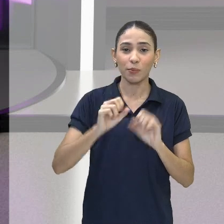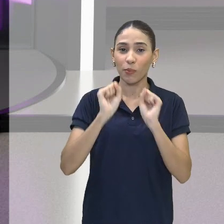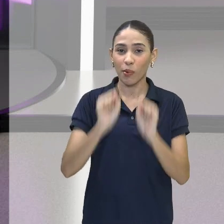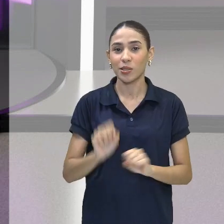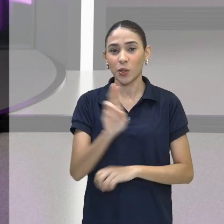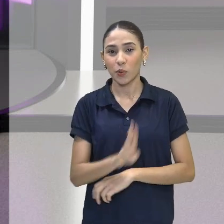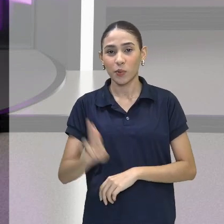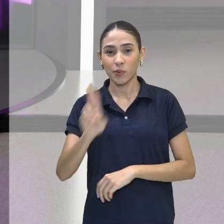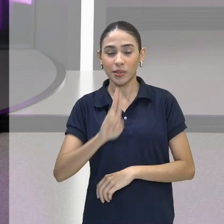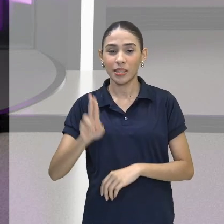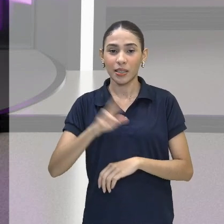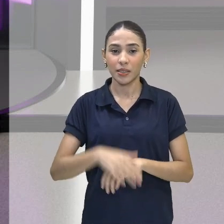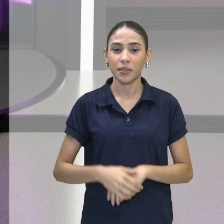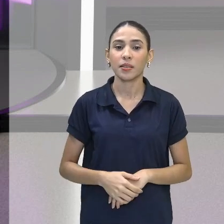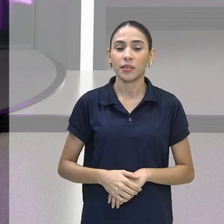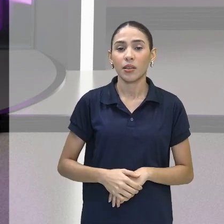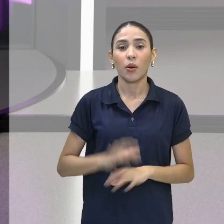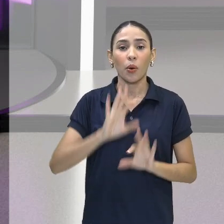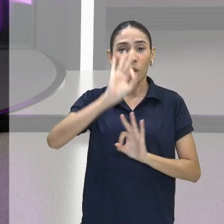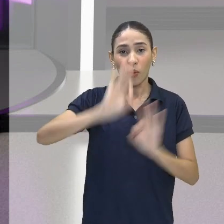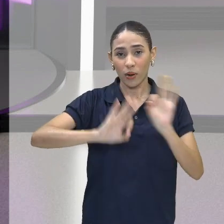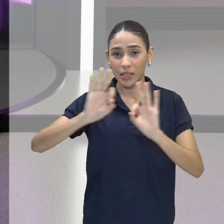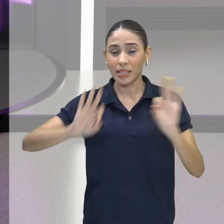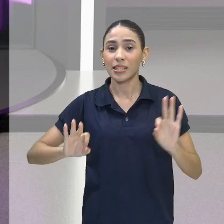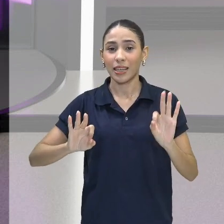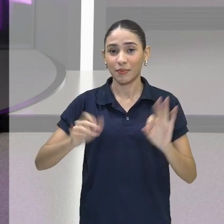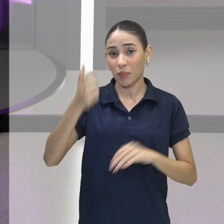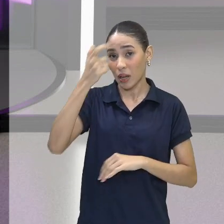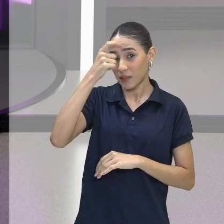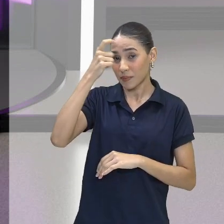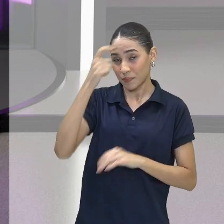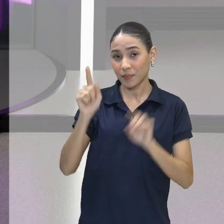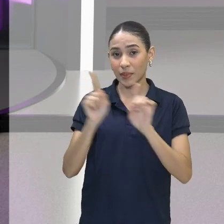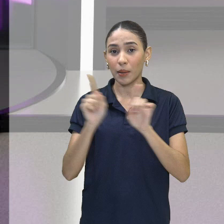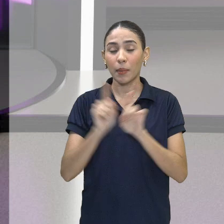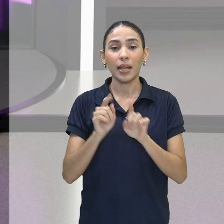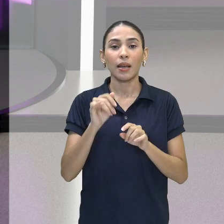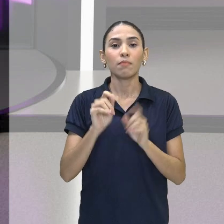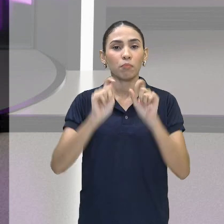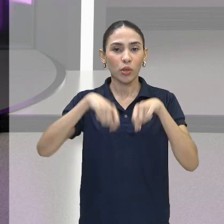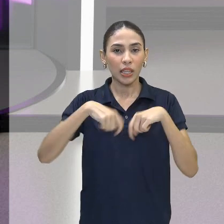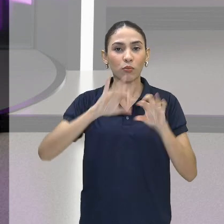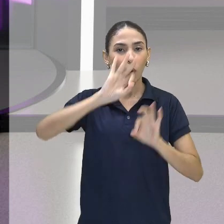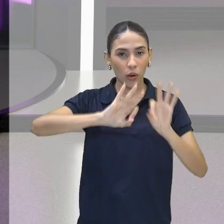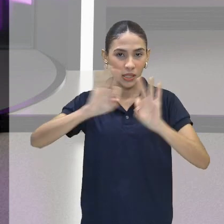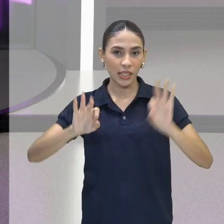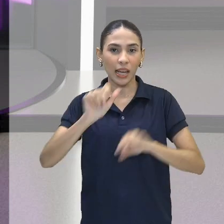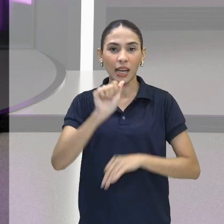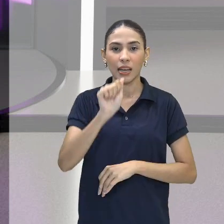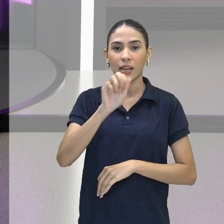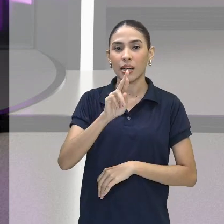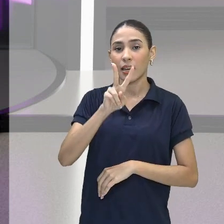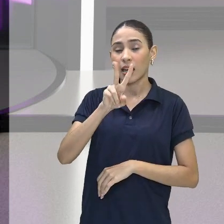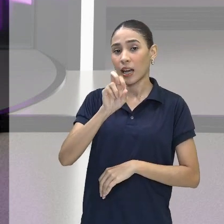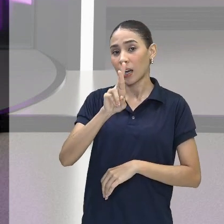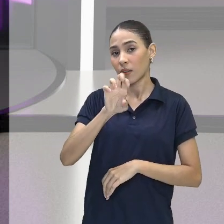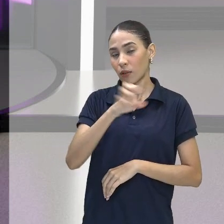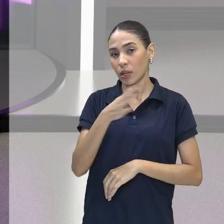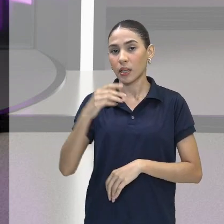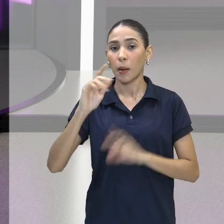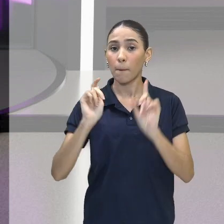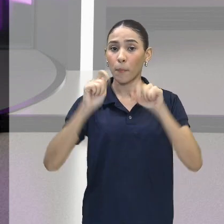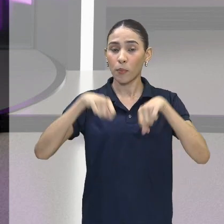utilizar para organizar o meu raciocínio, fazer uma árvore de possibilidades. Tá certo que dependendo do